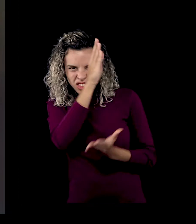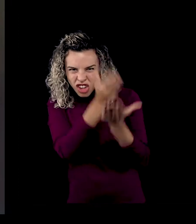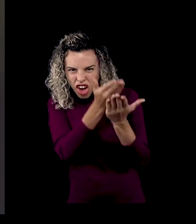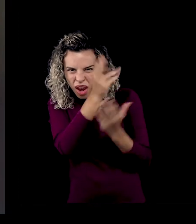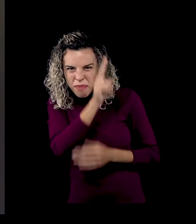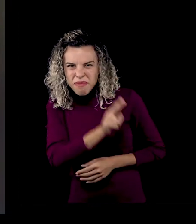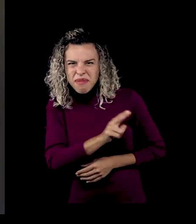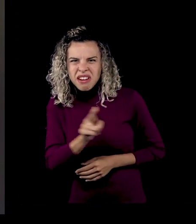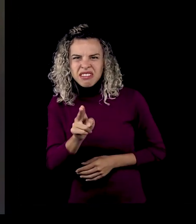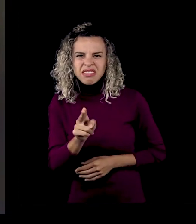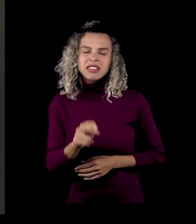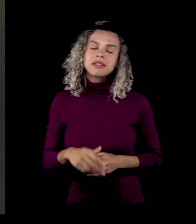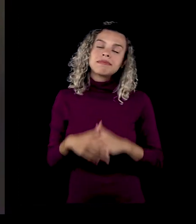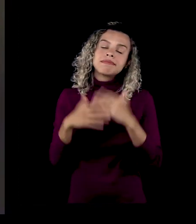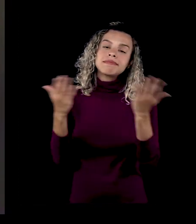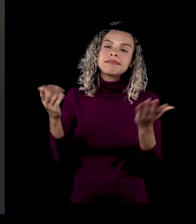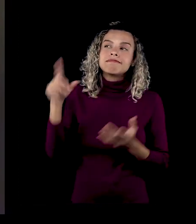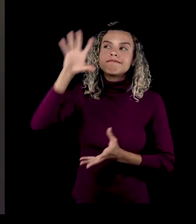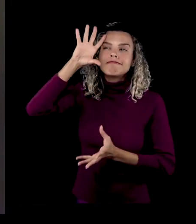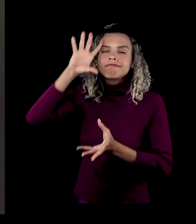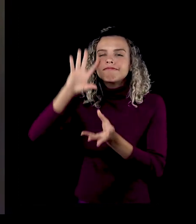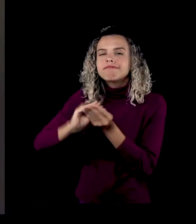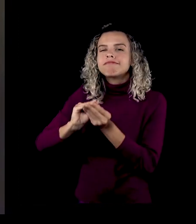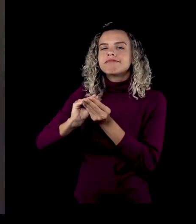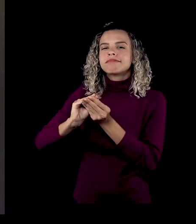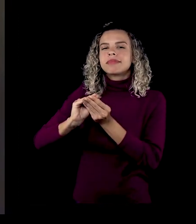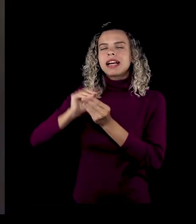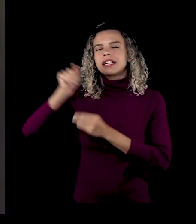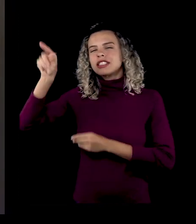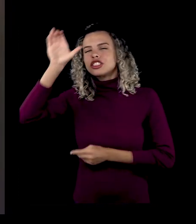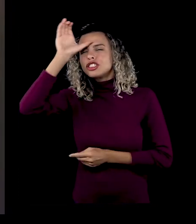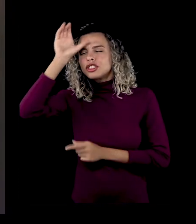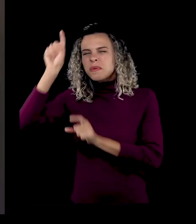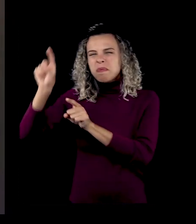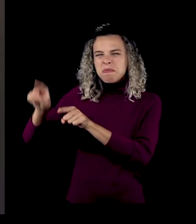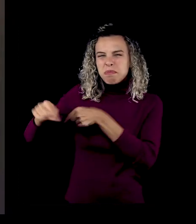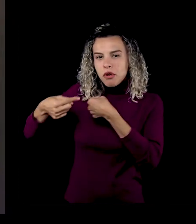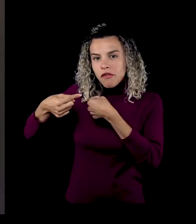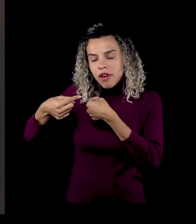Entende? Quem me deu a compreensão dessa entrelinha que o meu tio,